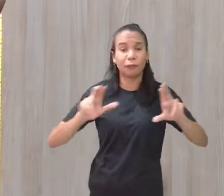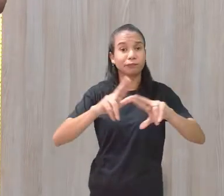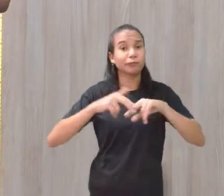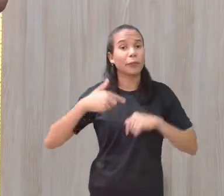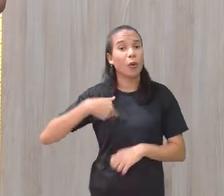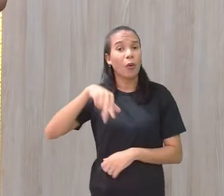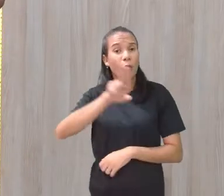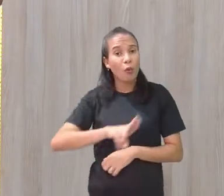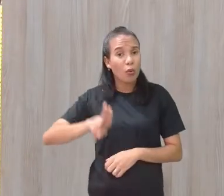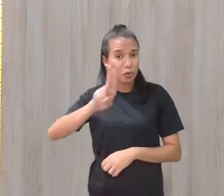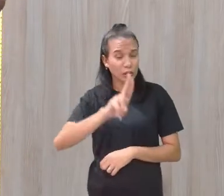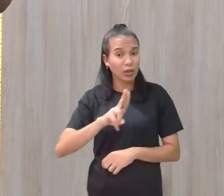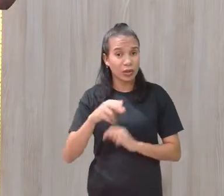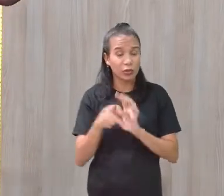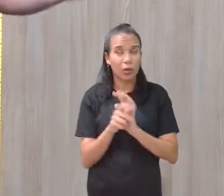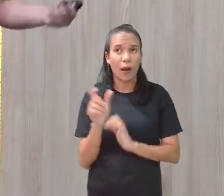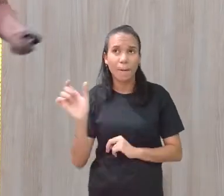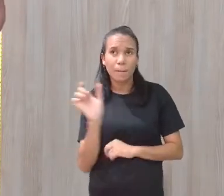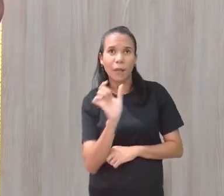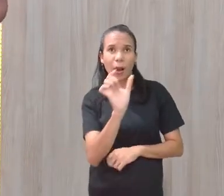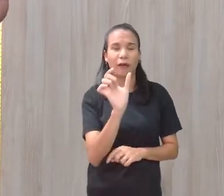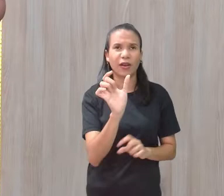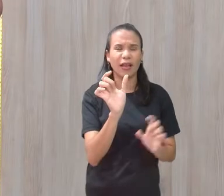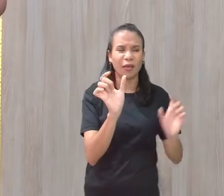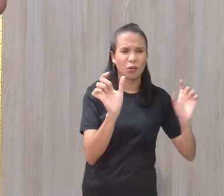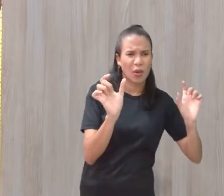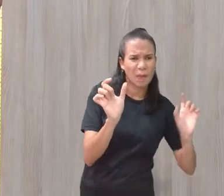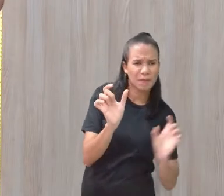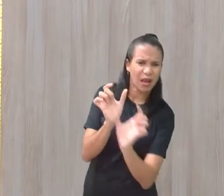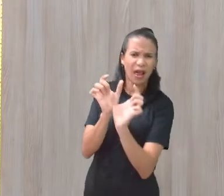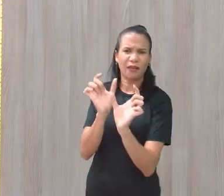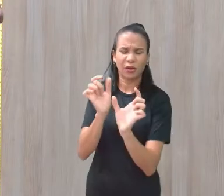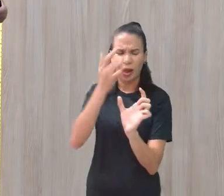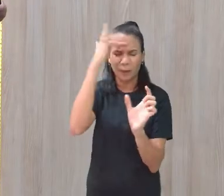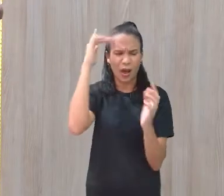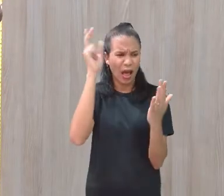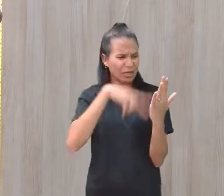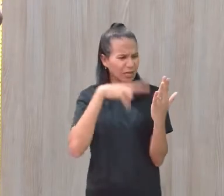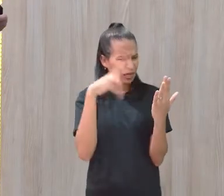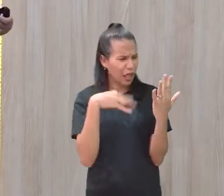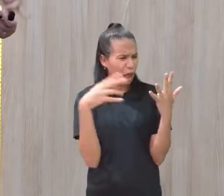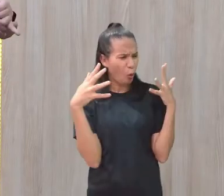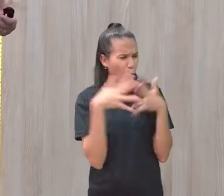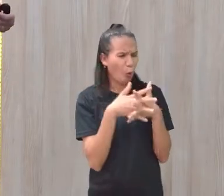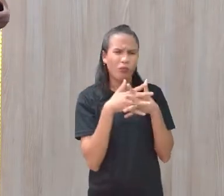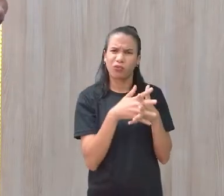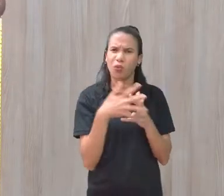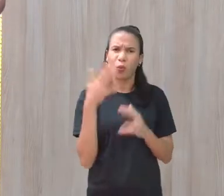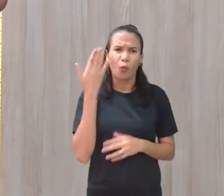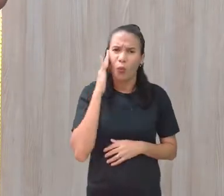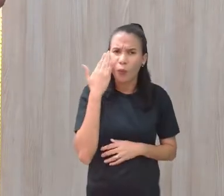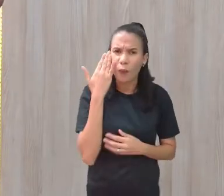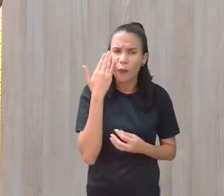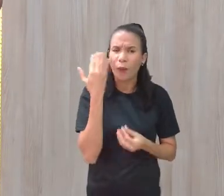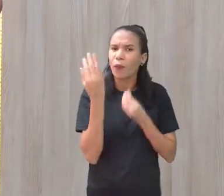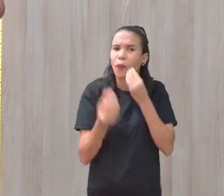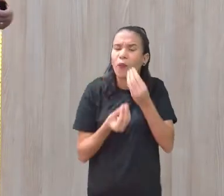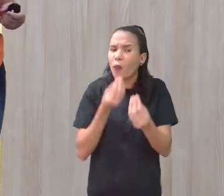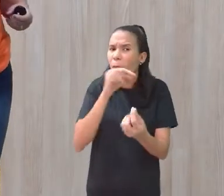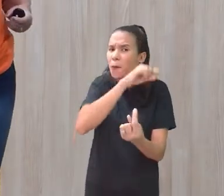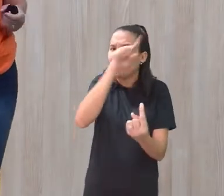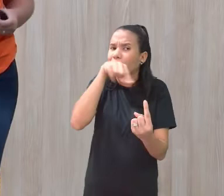utilizo aí essa palavra no lugar da outra, eu posso gerar uma confusão de interpretação e aí eu não chego no